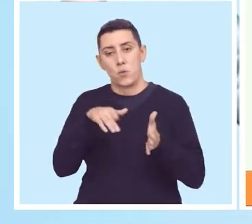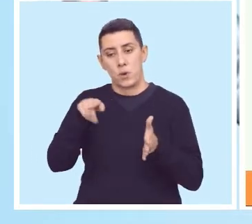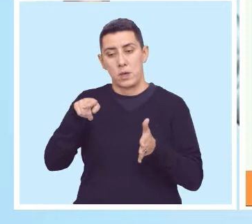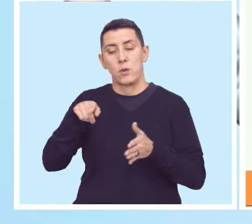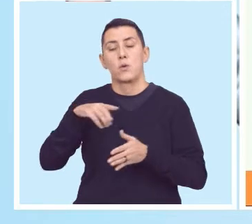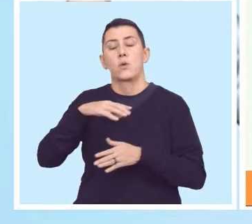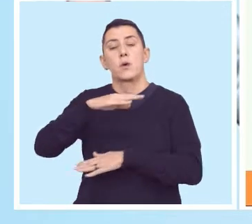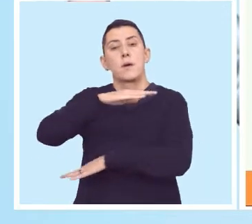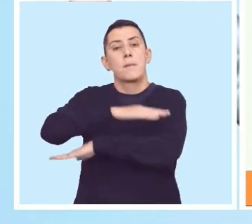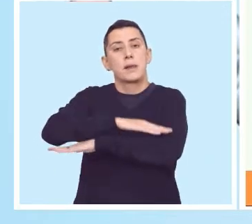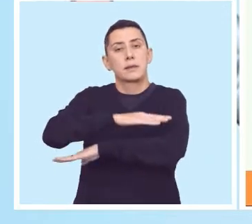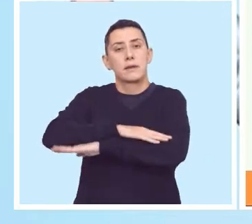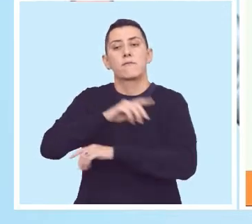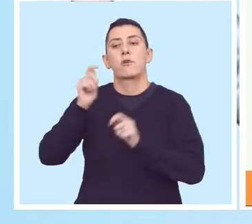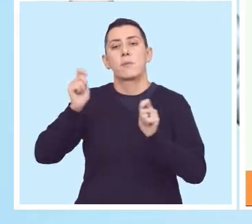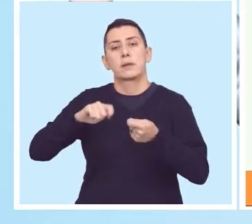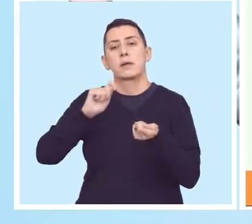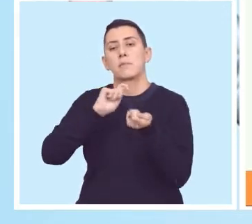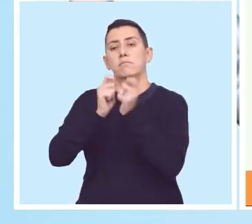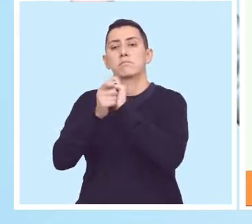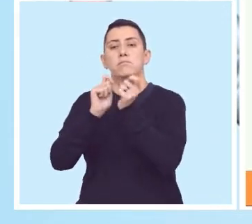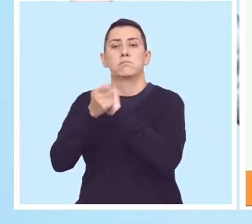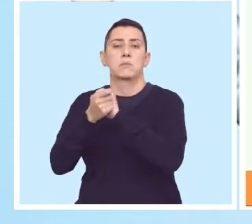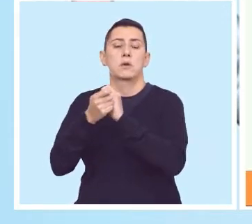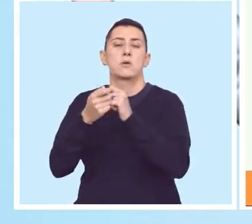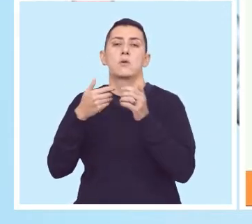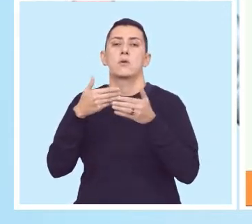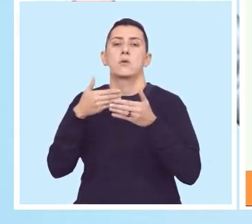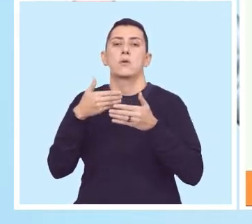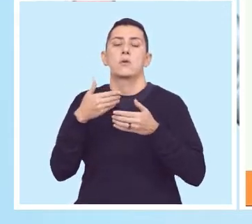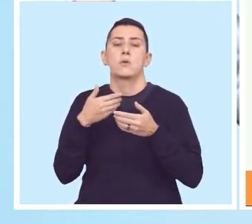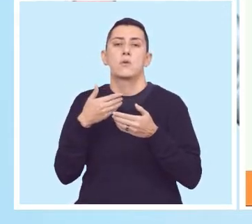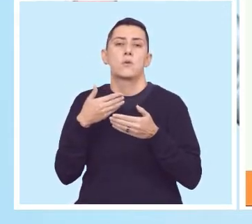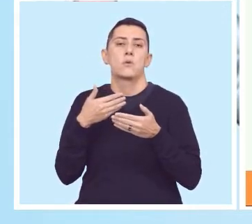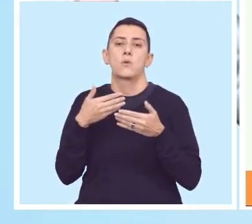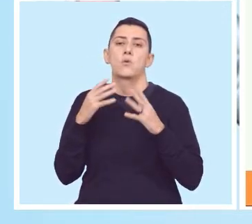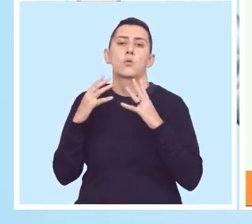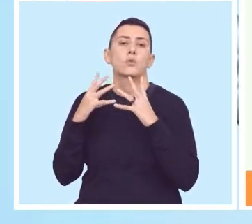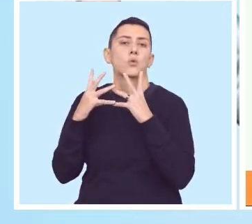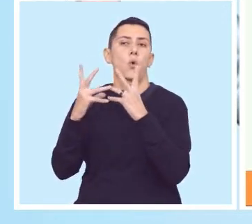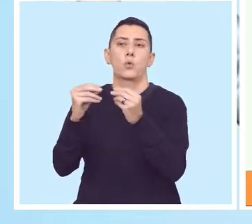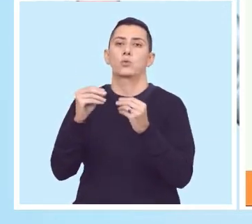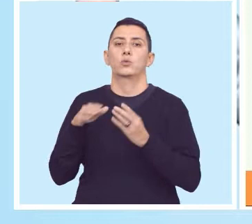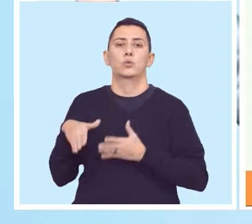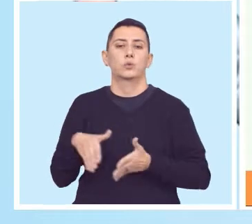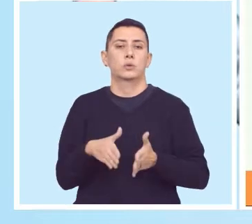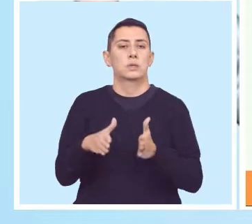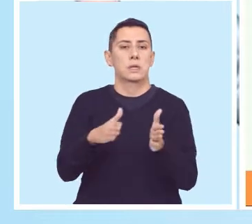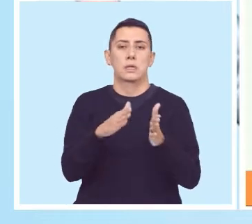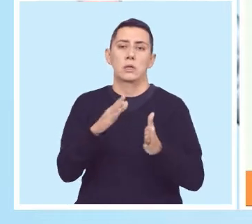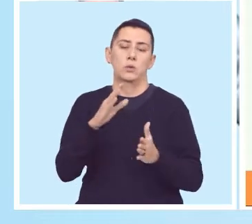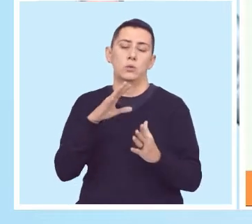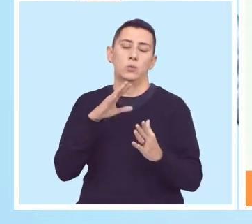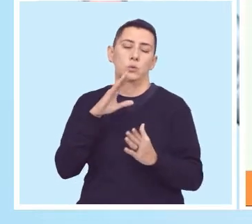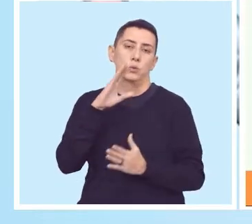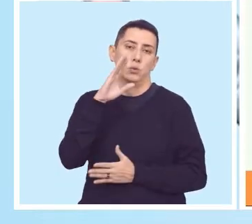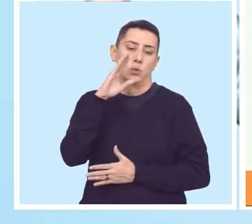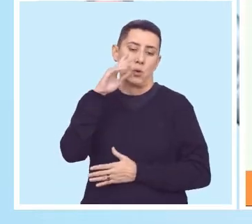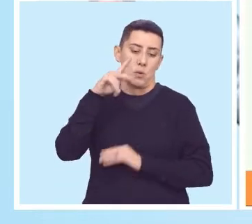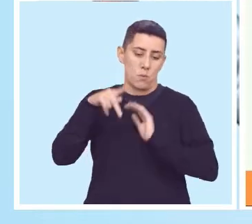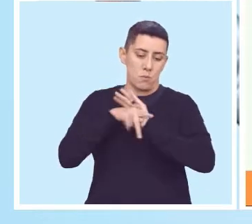ela está habilitada para receber, de repente, todos os rios ou todos os igarapés urbanos aqui